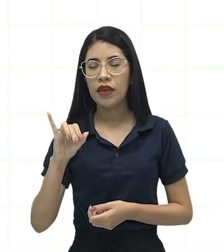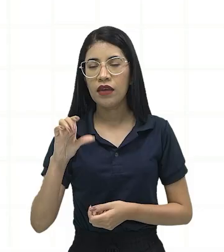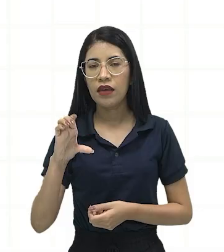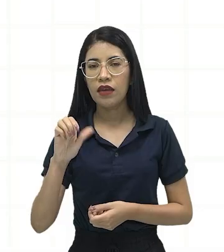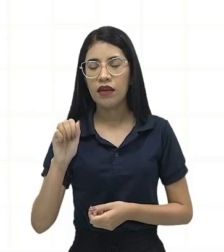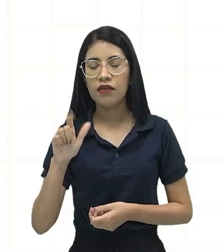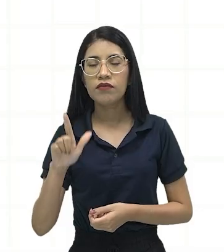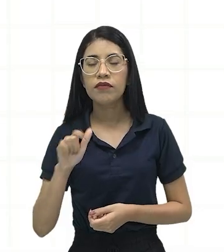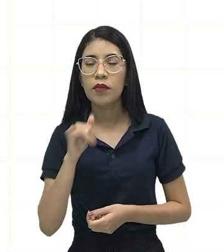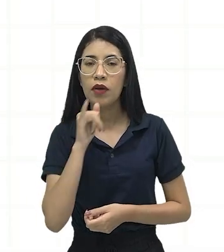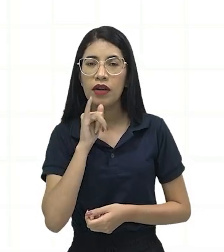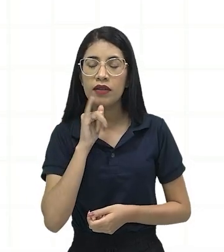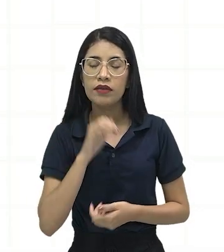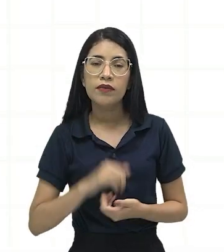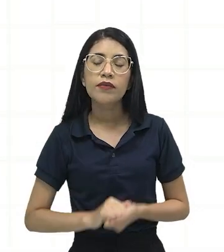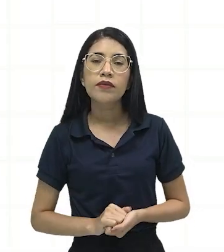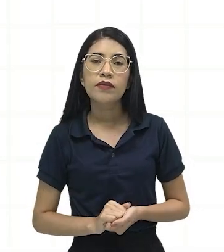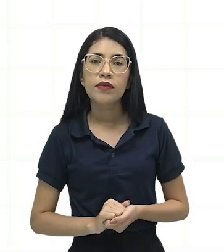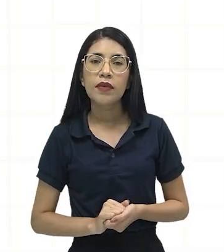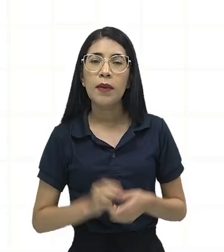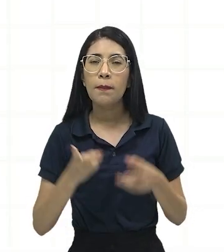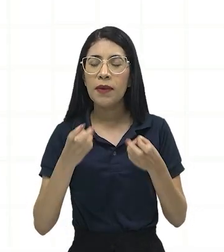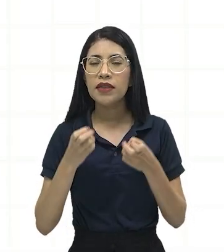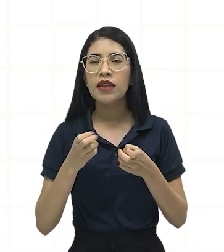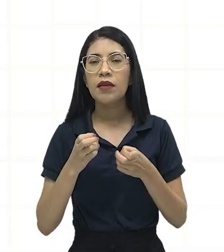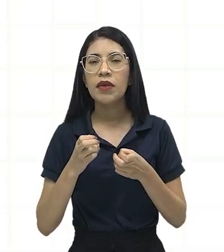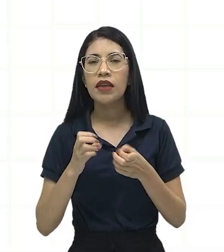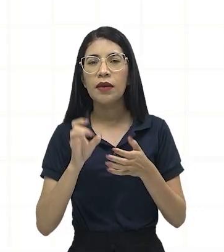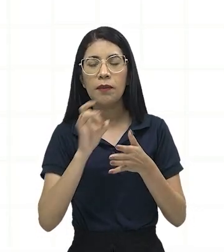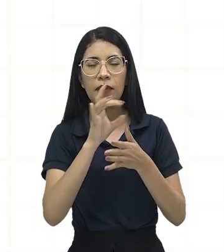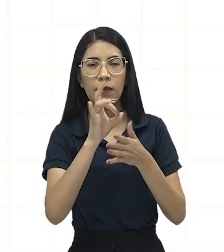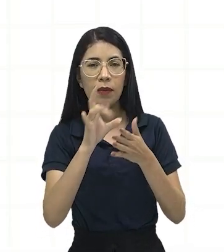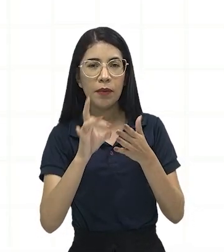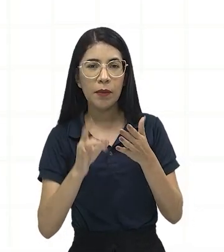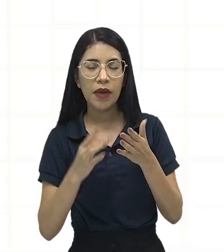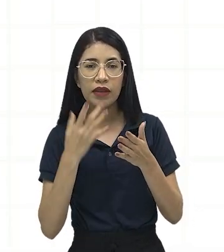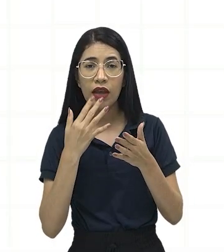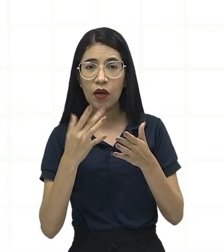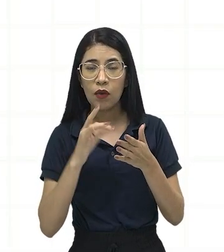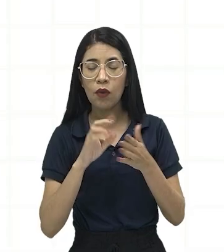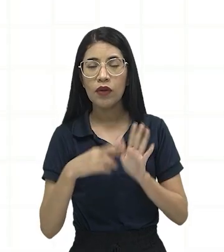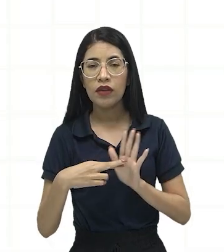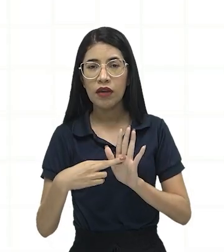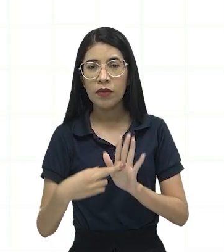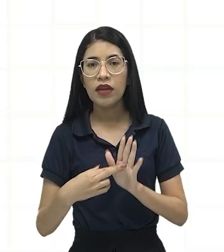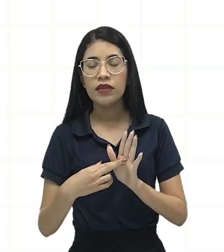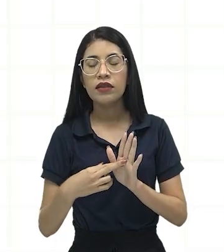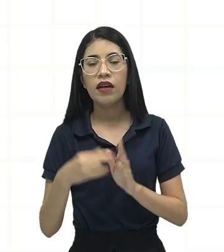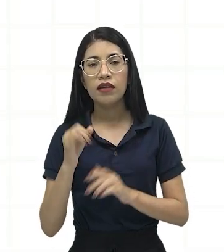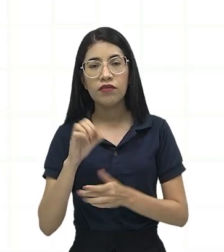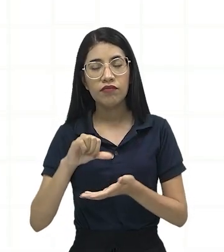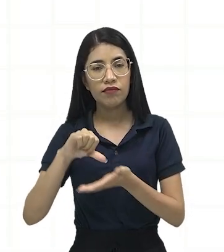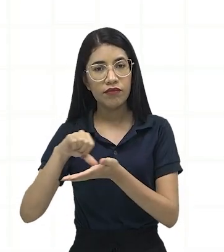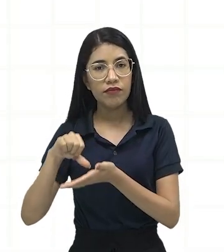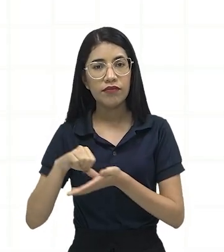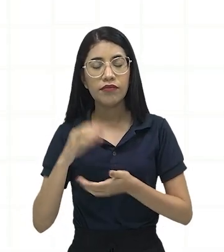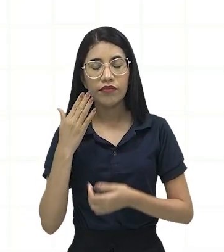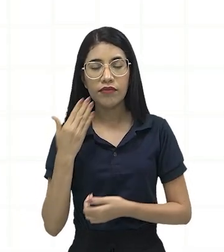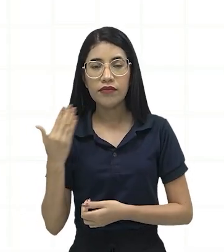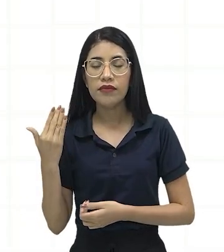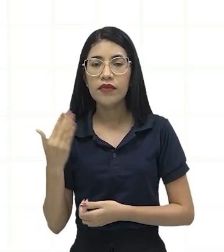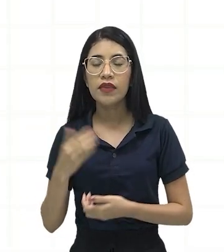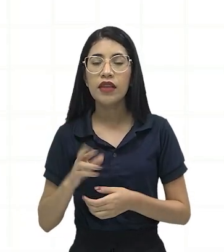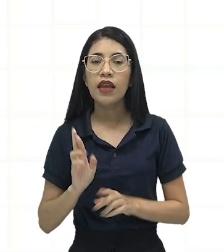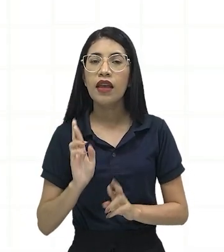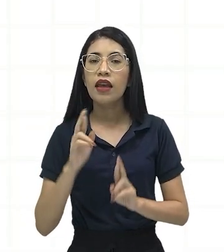né? E percebam que cada cor dessa representada aqui no mapa